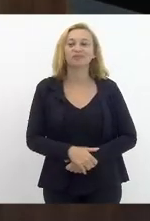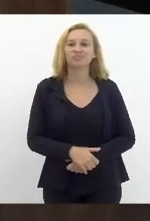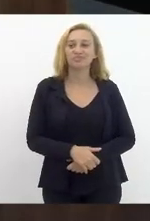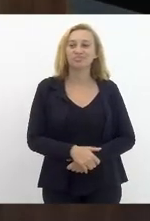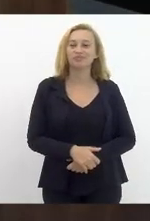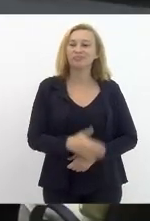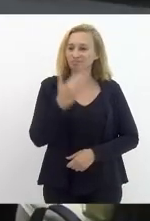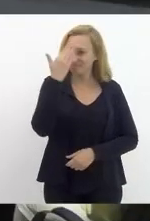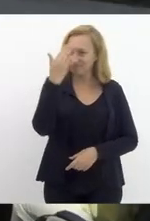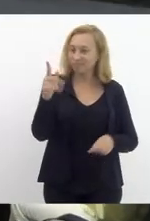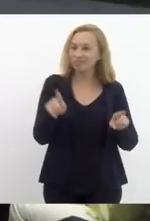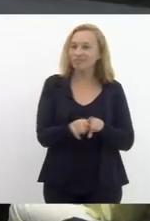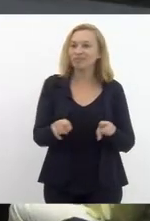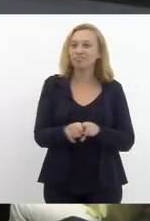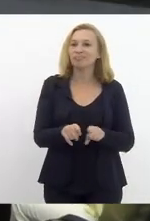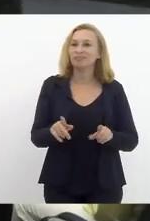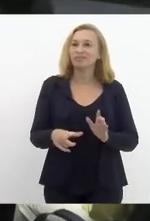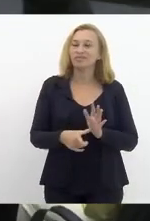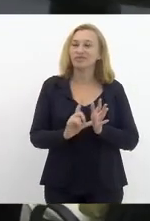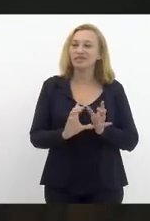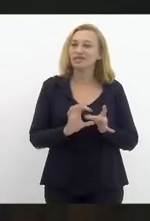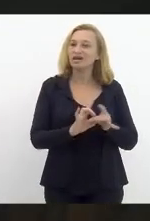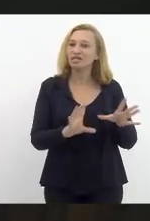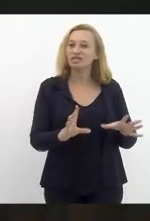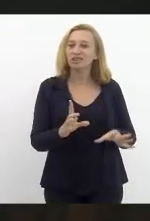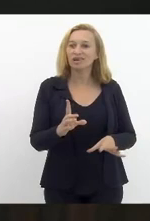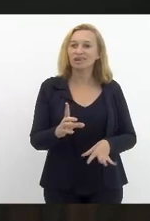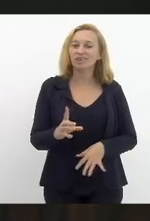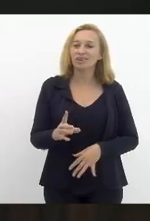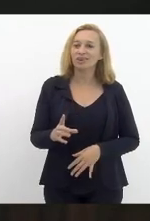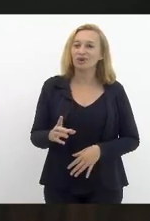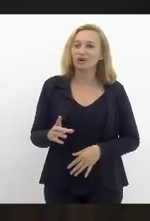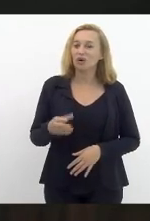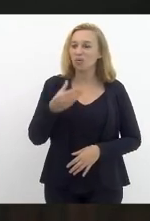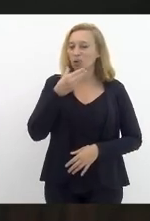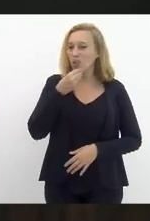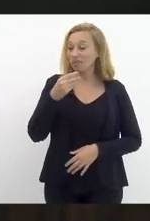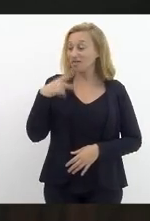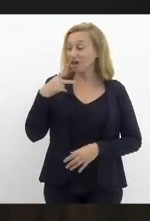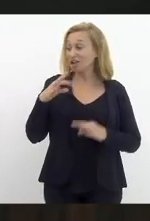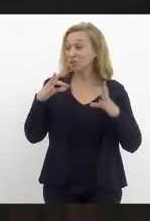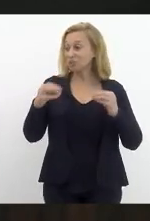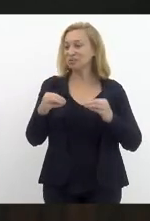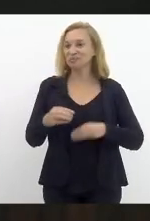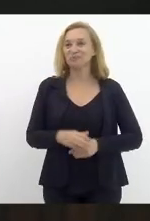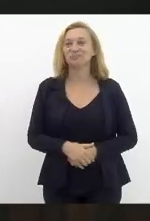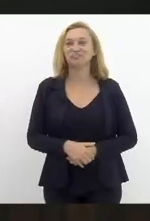Queria agradecer também, antes de passar a palavra para o cara aqui que vai aumentar tudo,